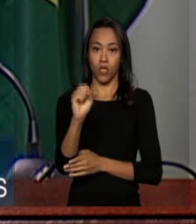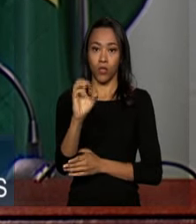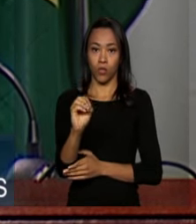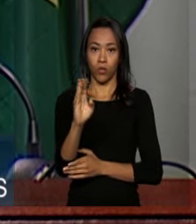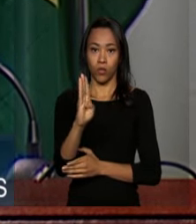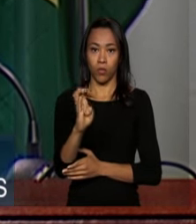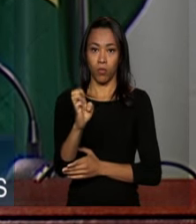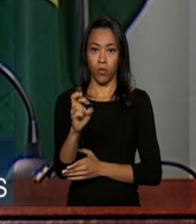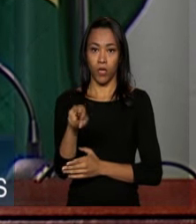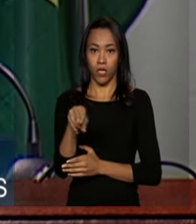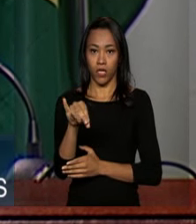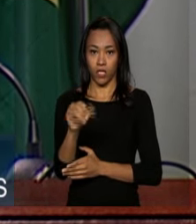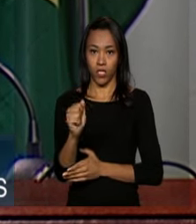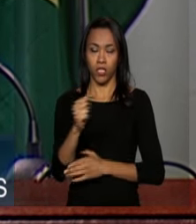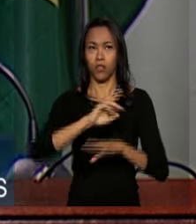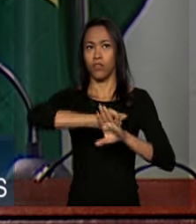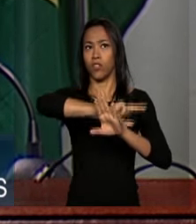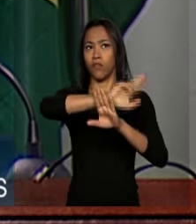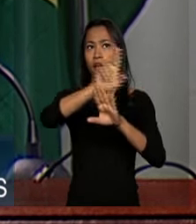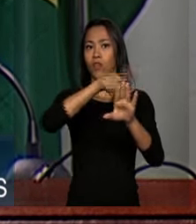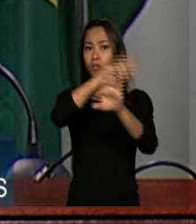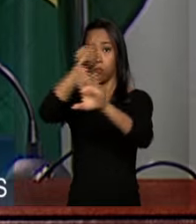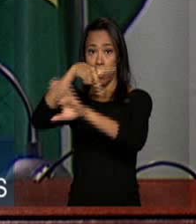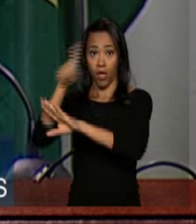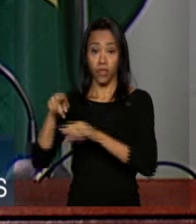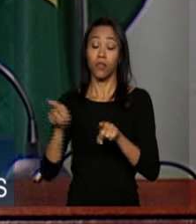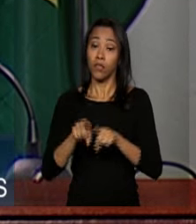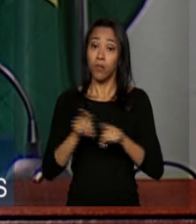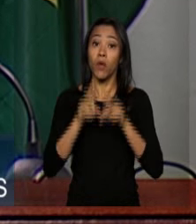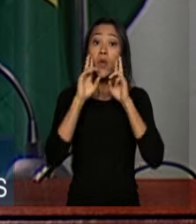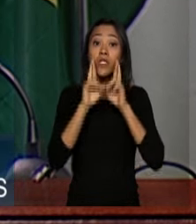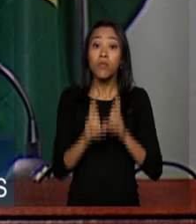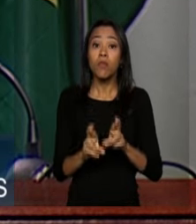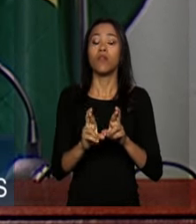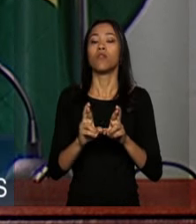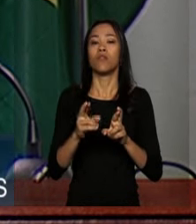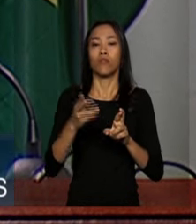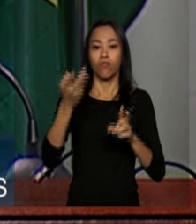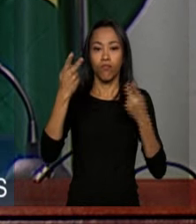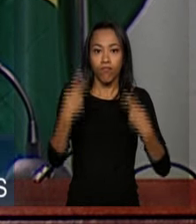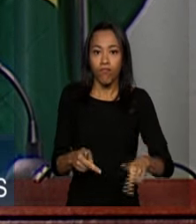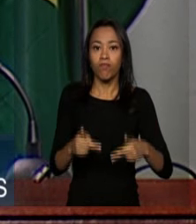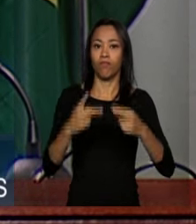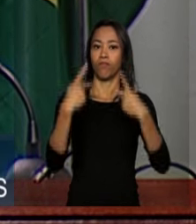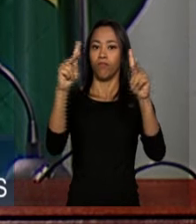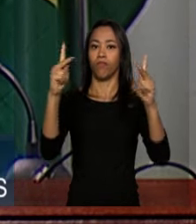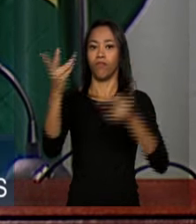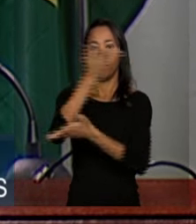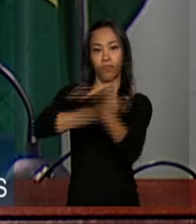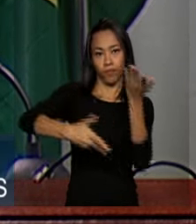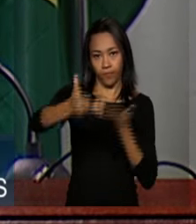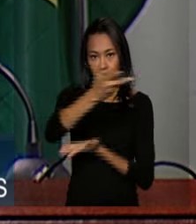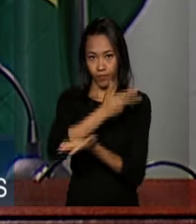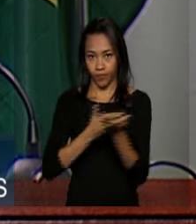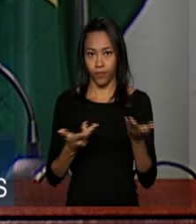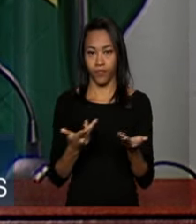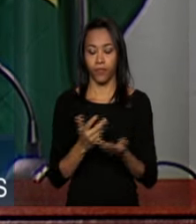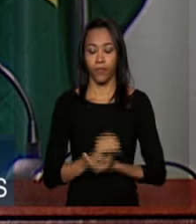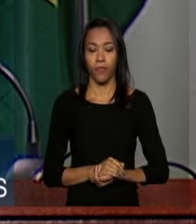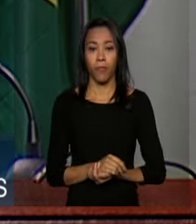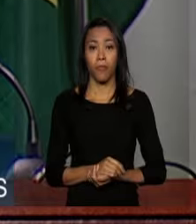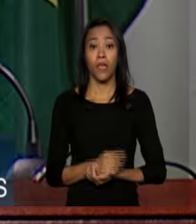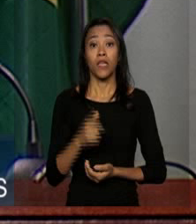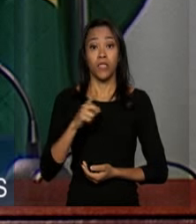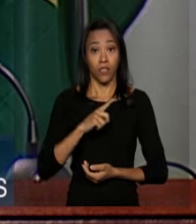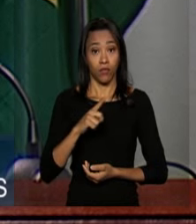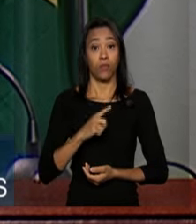nossos países e o respeito à soberania dos demais países através do multilateralismo. São